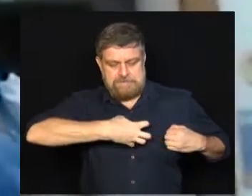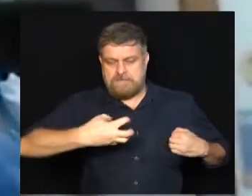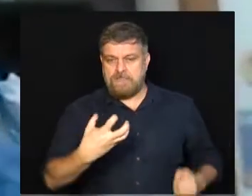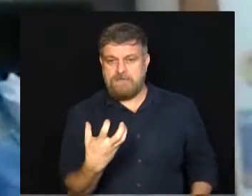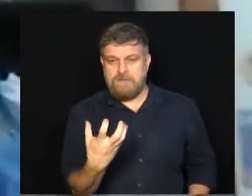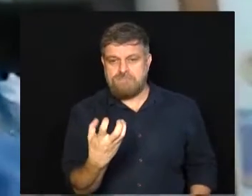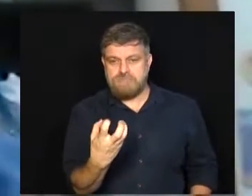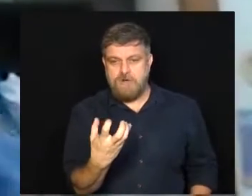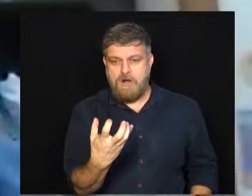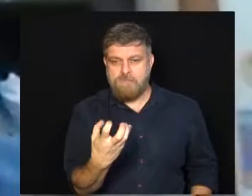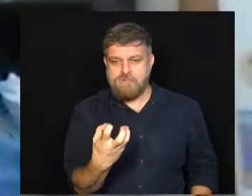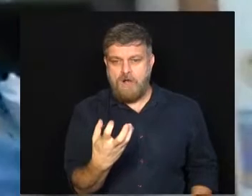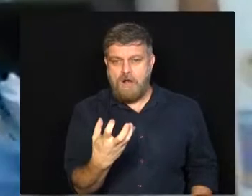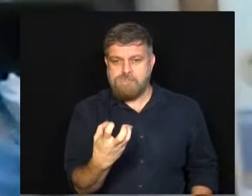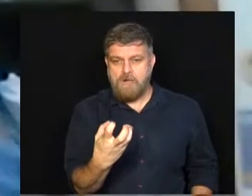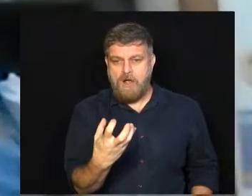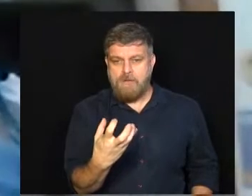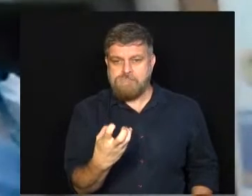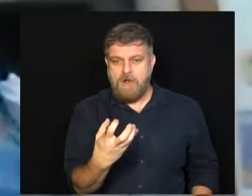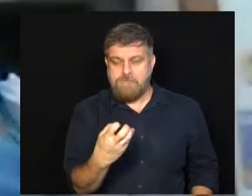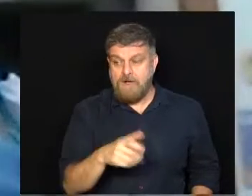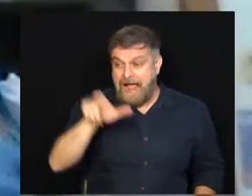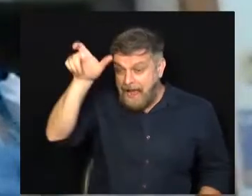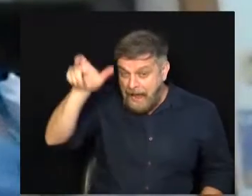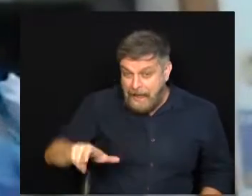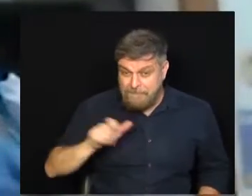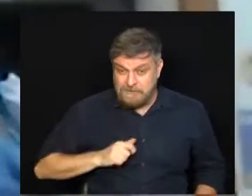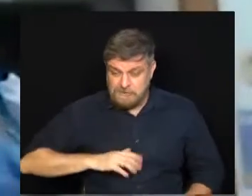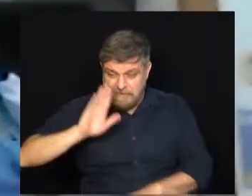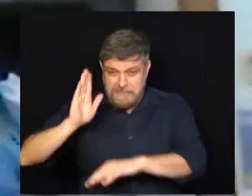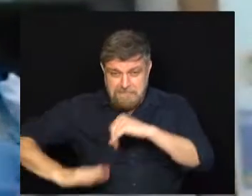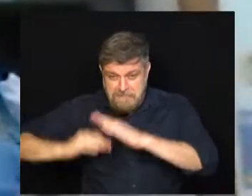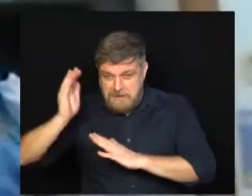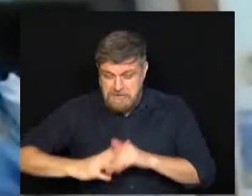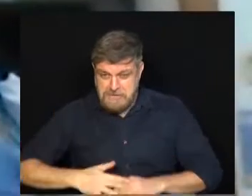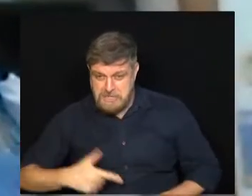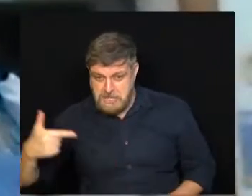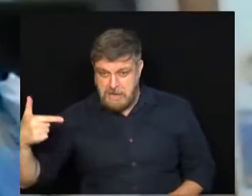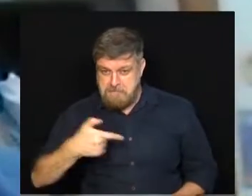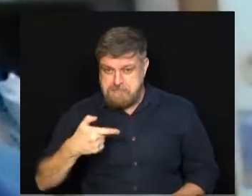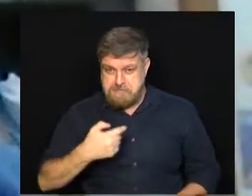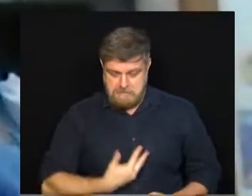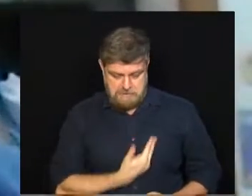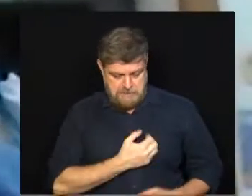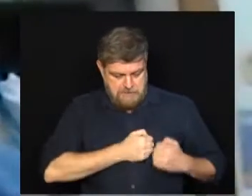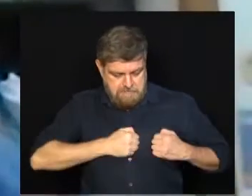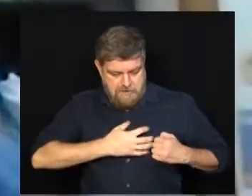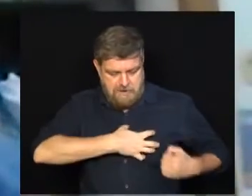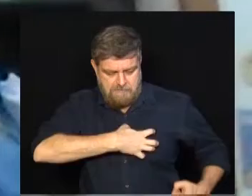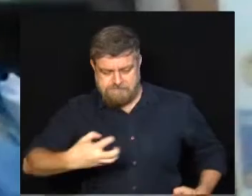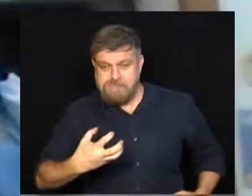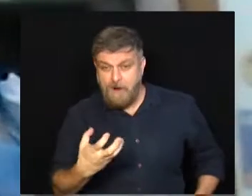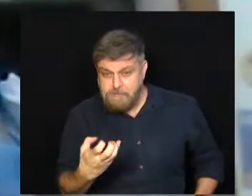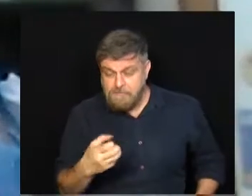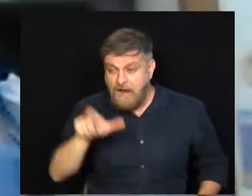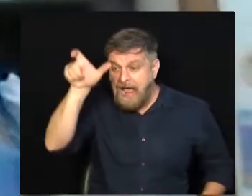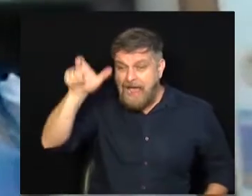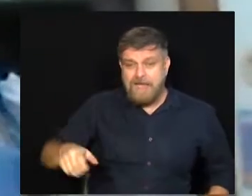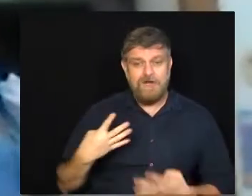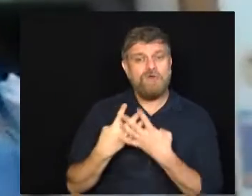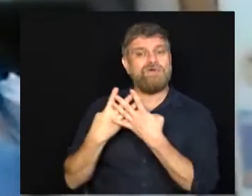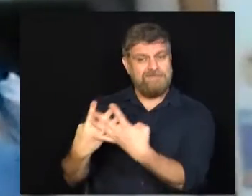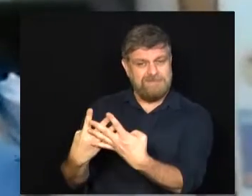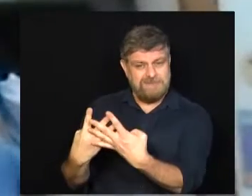O assassino confesso, eu falo isso que ele confessou, depois teve um processo. Ele, inclusive, ele